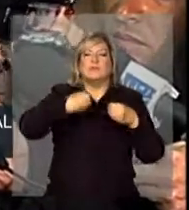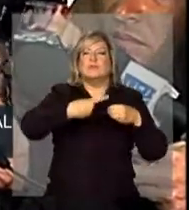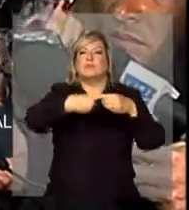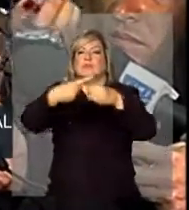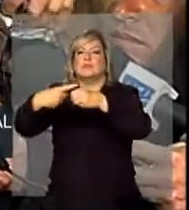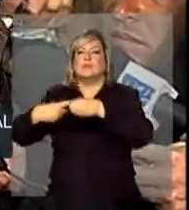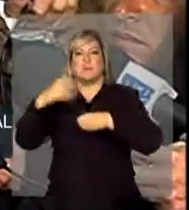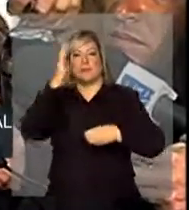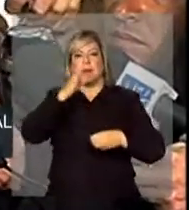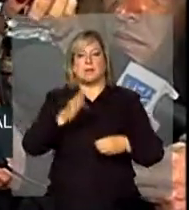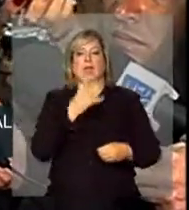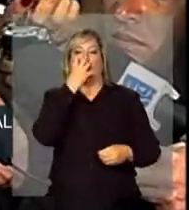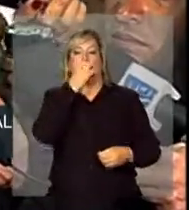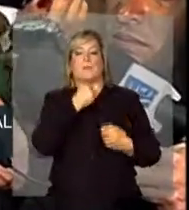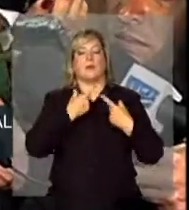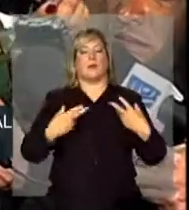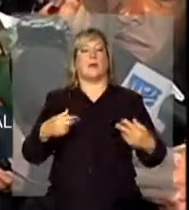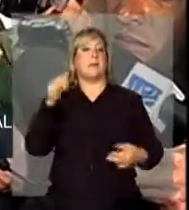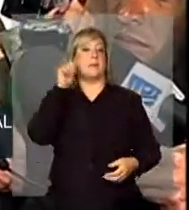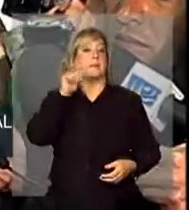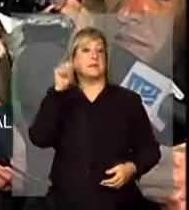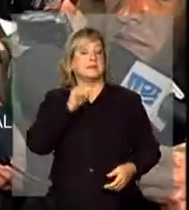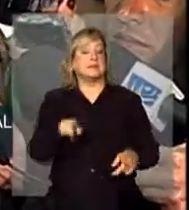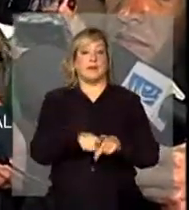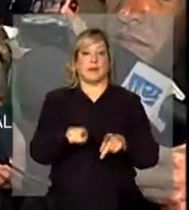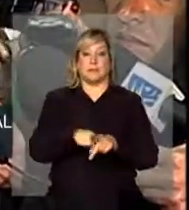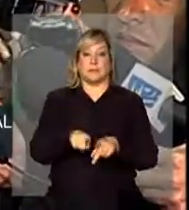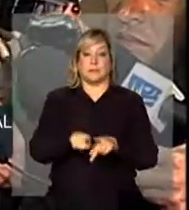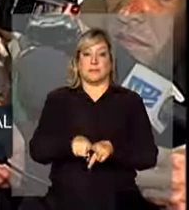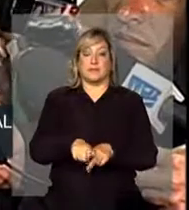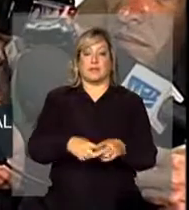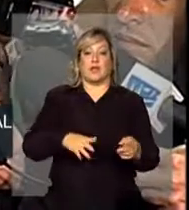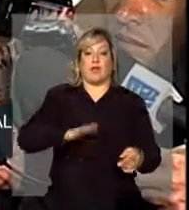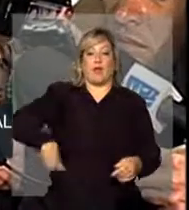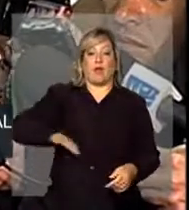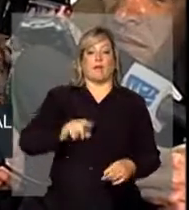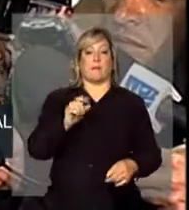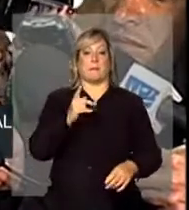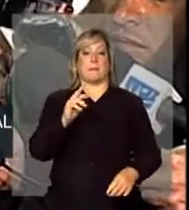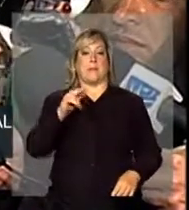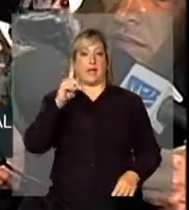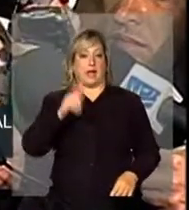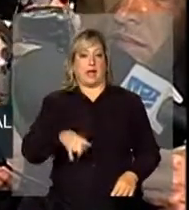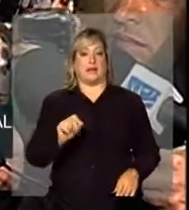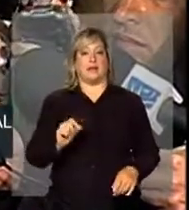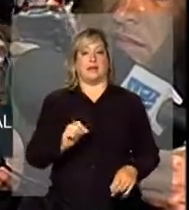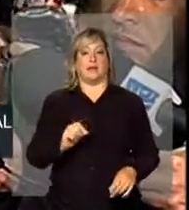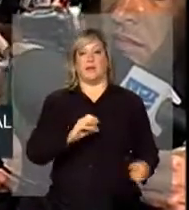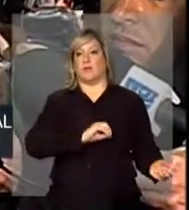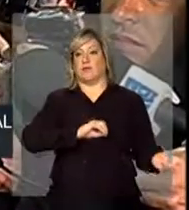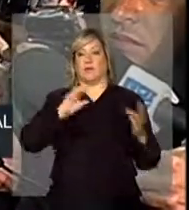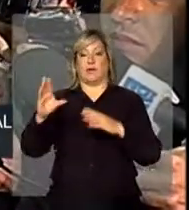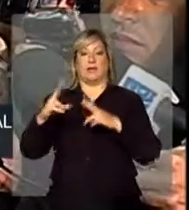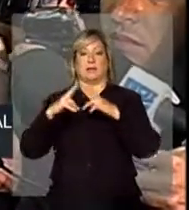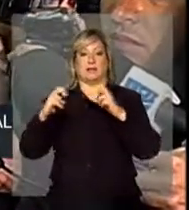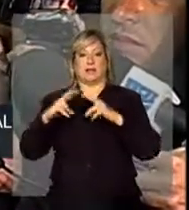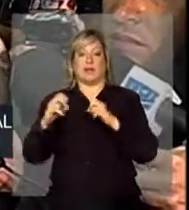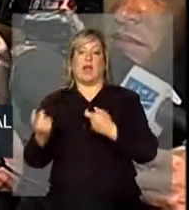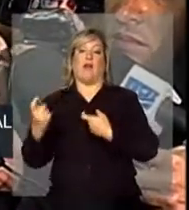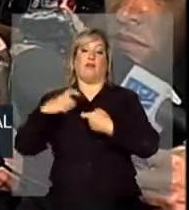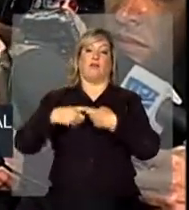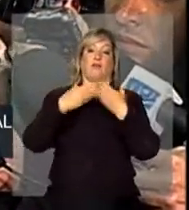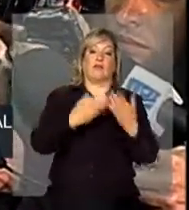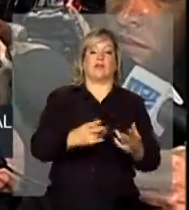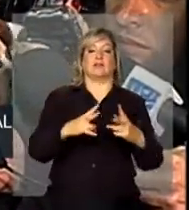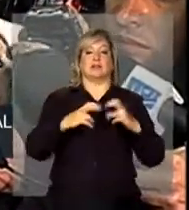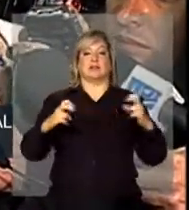fins de adoção. São as meninas e mulheres que saíram do Pará na semana passada e foram devolvidas de Santa Catarina, Rio Grande do Sul